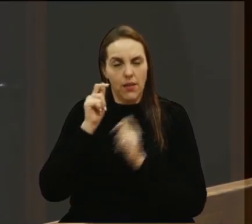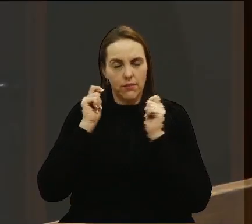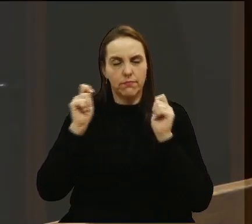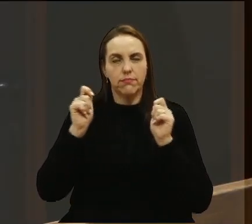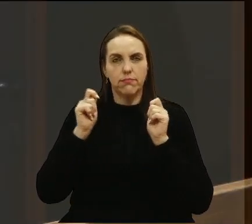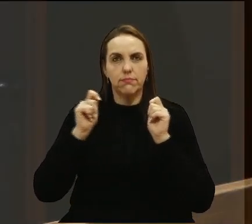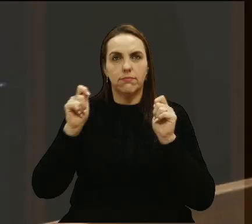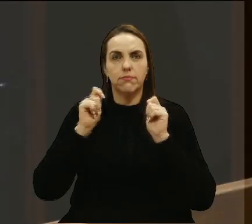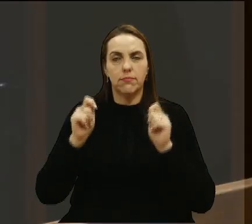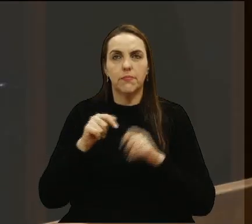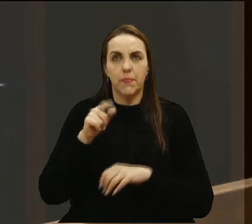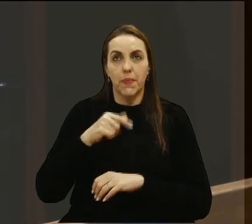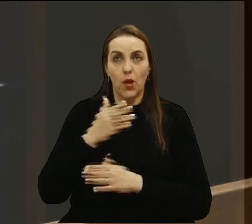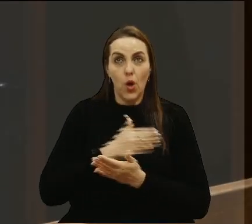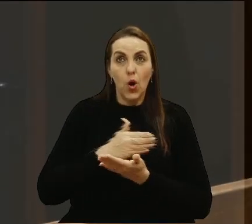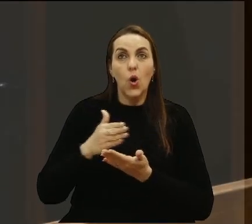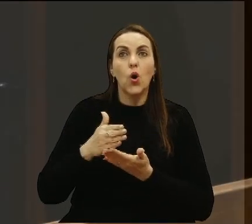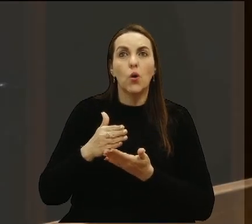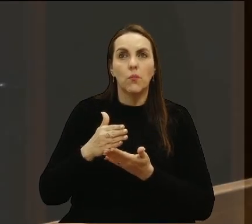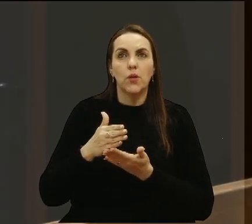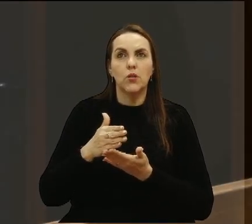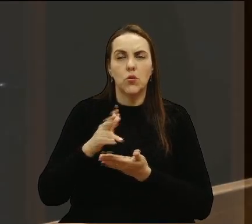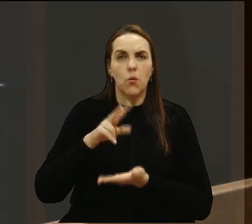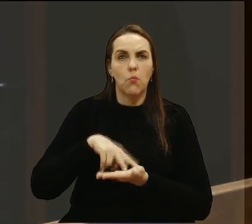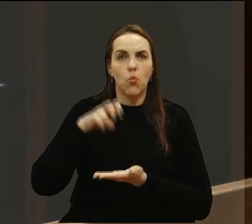assim, ó: começou o pula-pula,